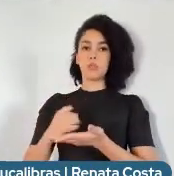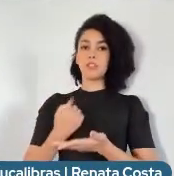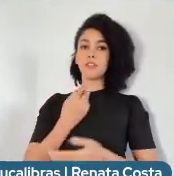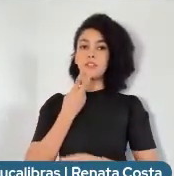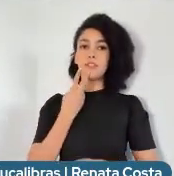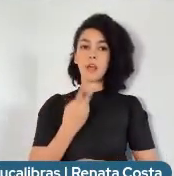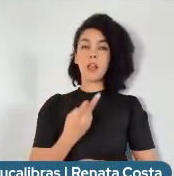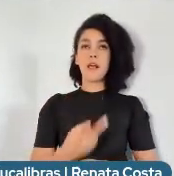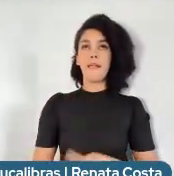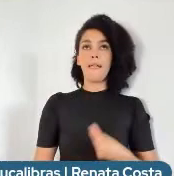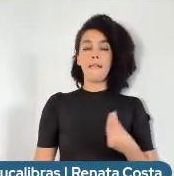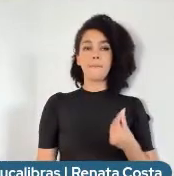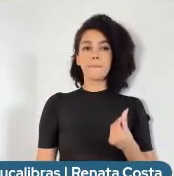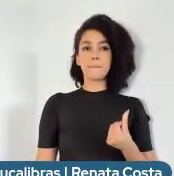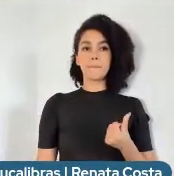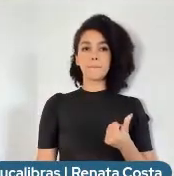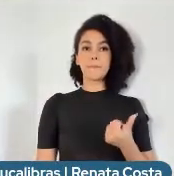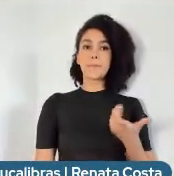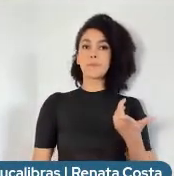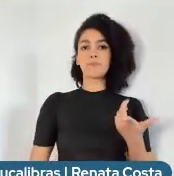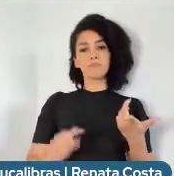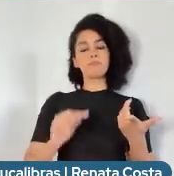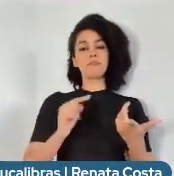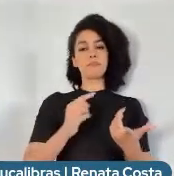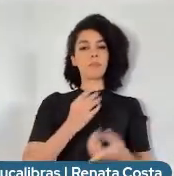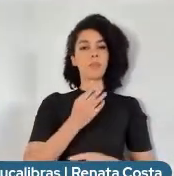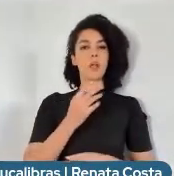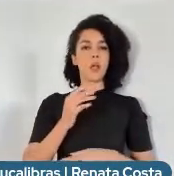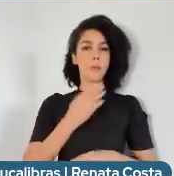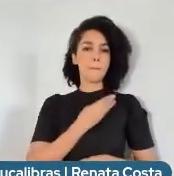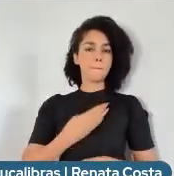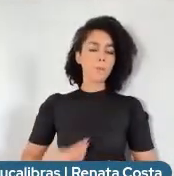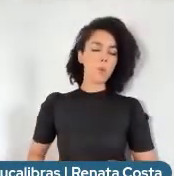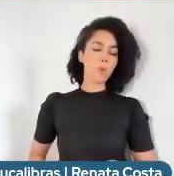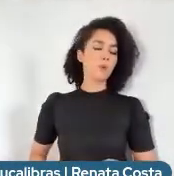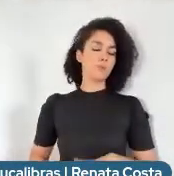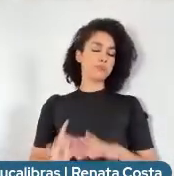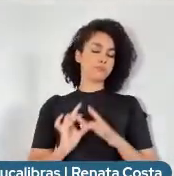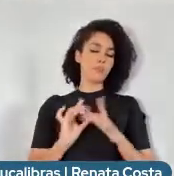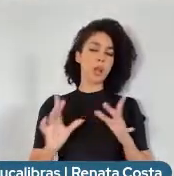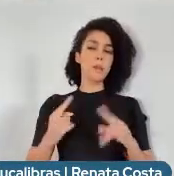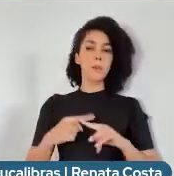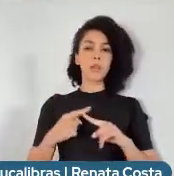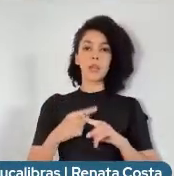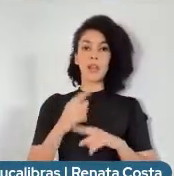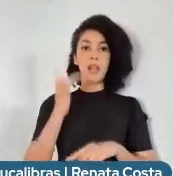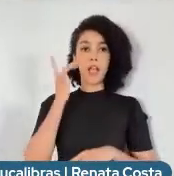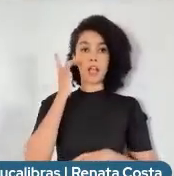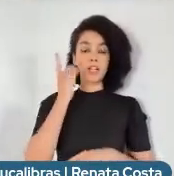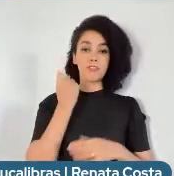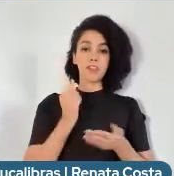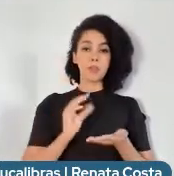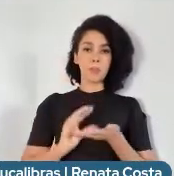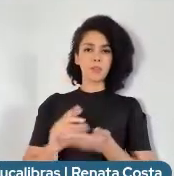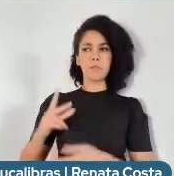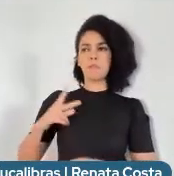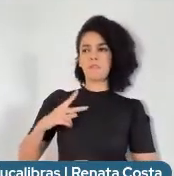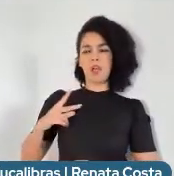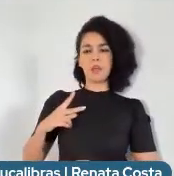investimento inicialmente público, né? Porque as pessoas acham que investimento em inovação muitas vezes tem que ser privado,